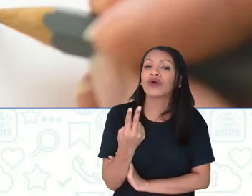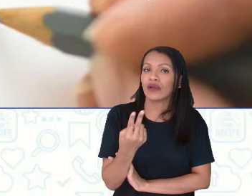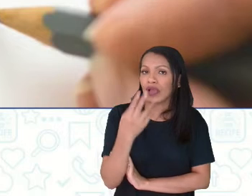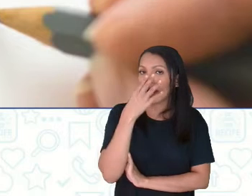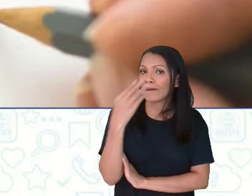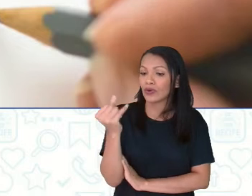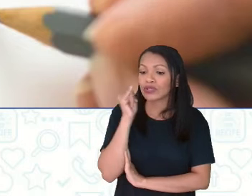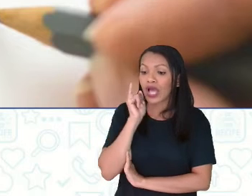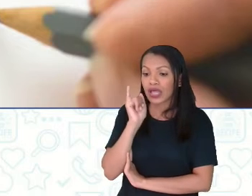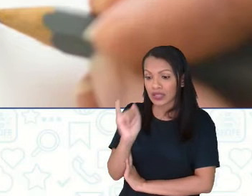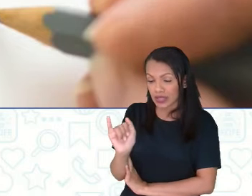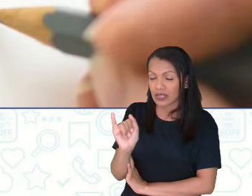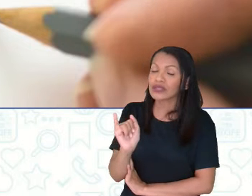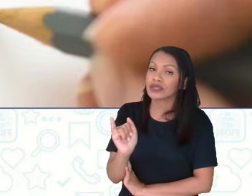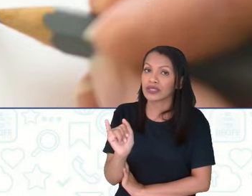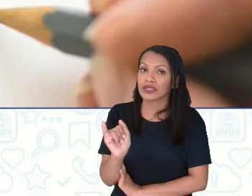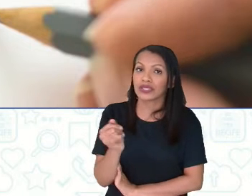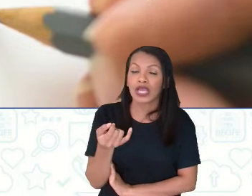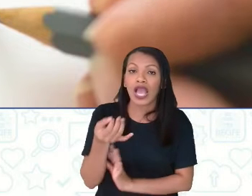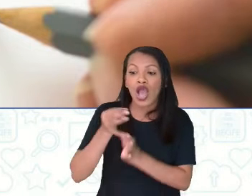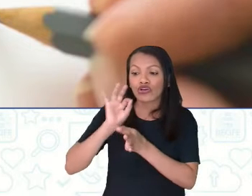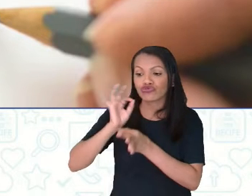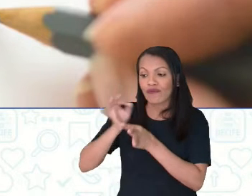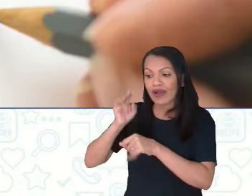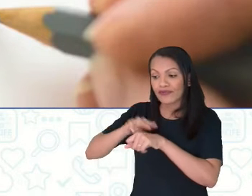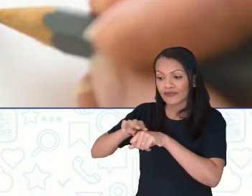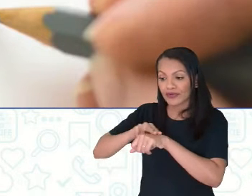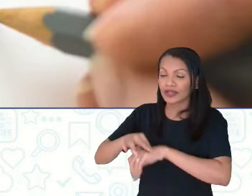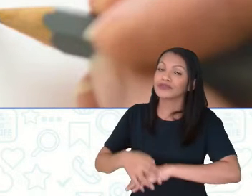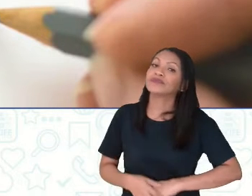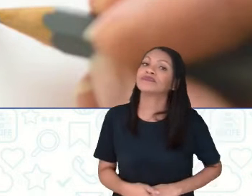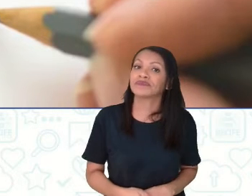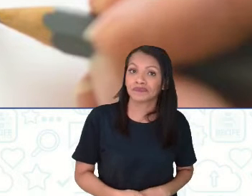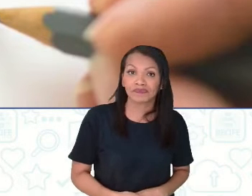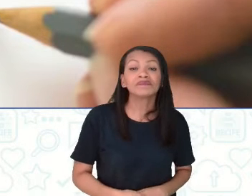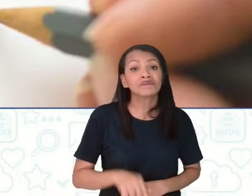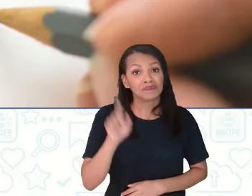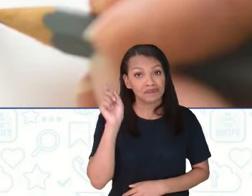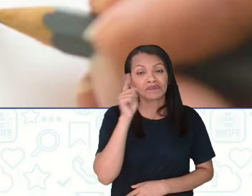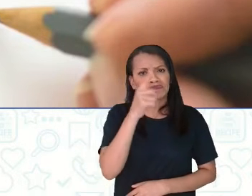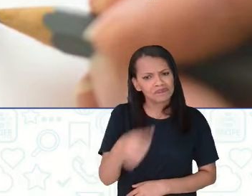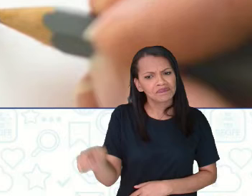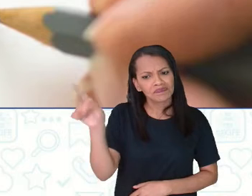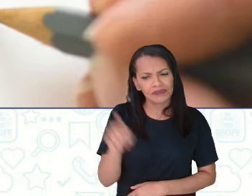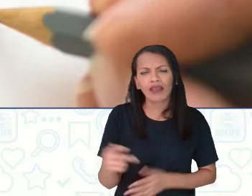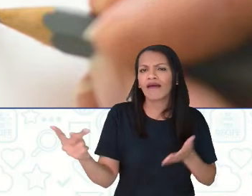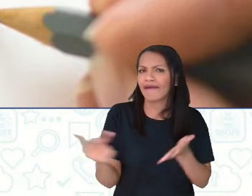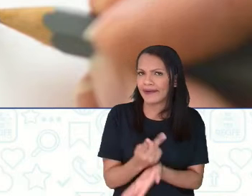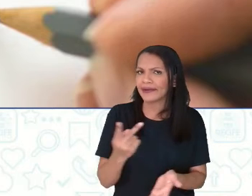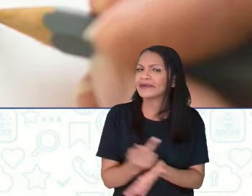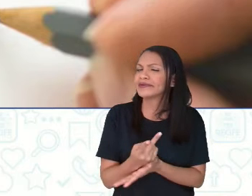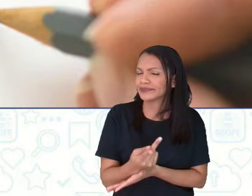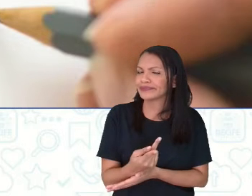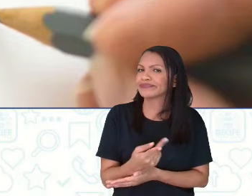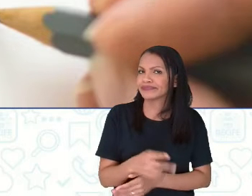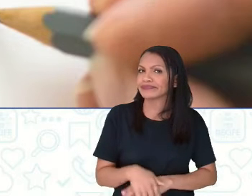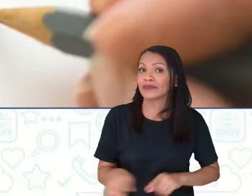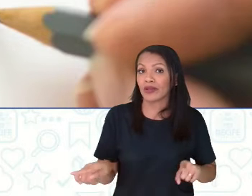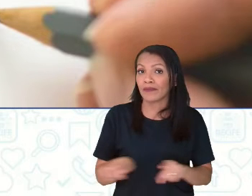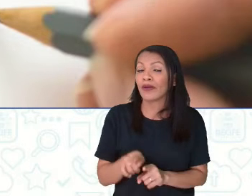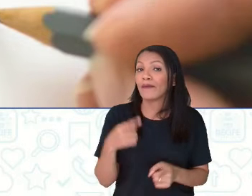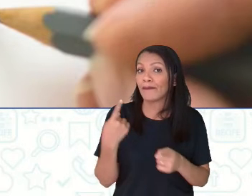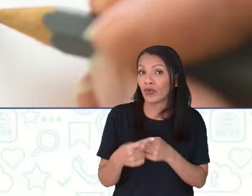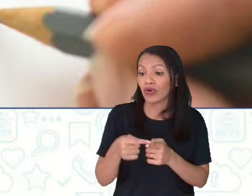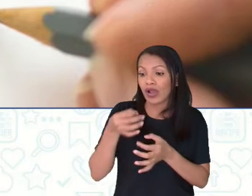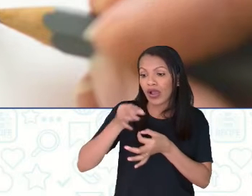verdade. Errado de novo. Por quê? Porque as uvas no texto 2 estão verdes, estão realmente verdes. E no